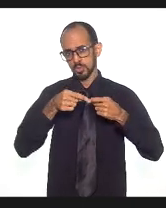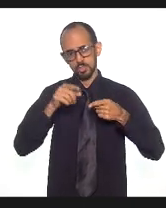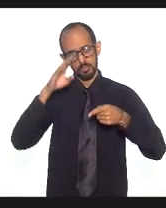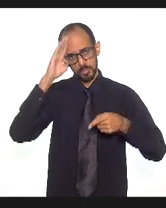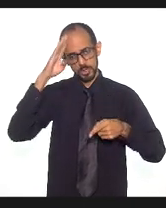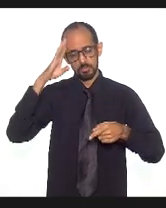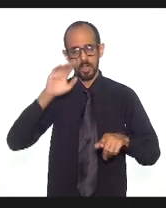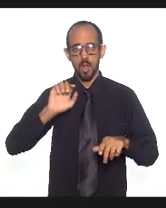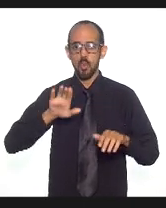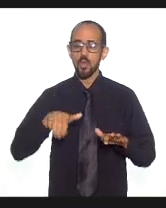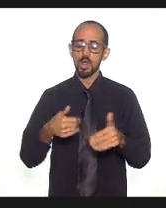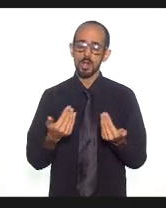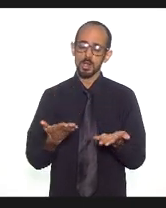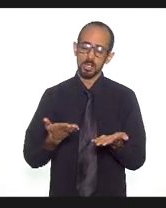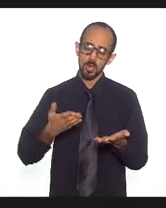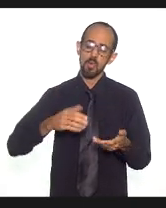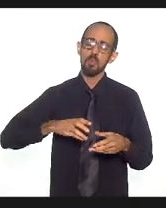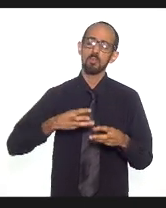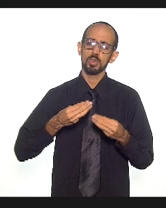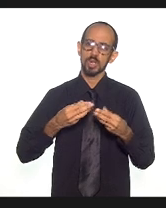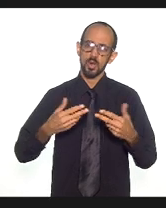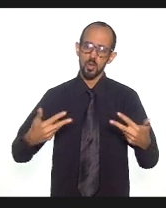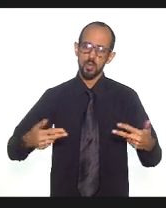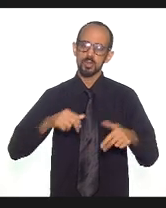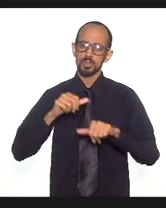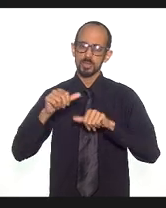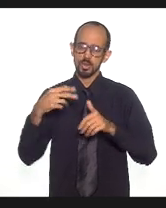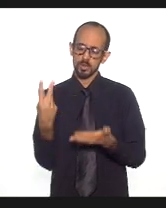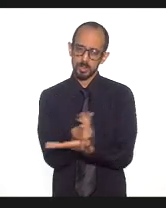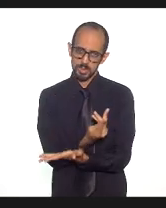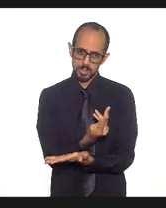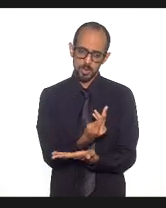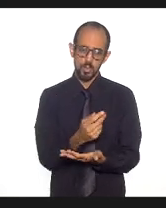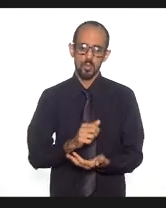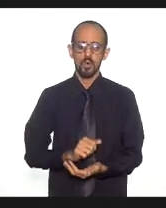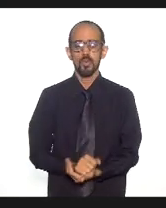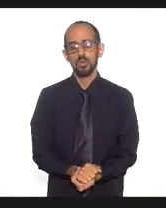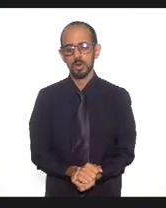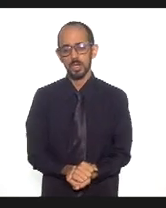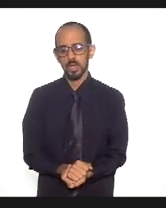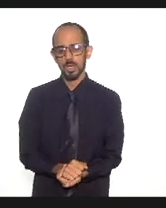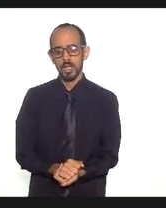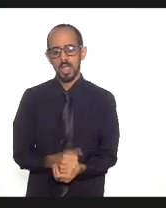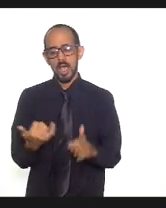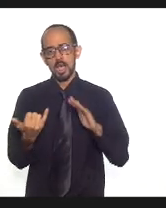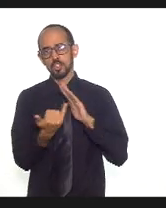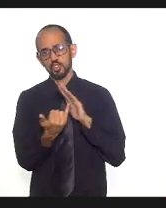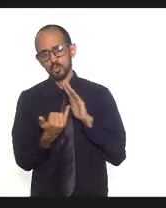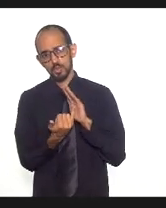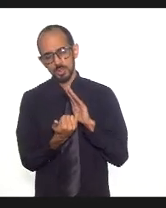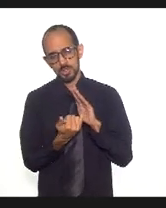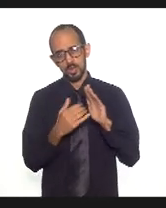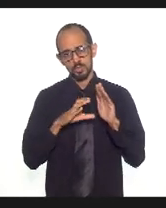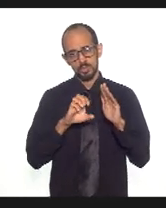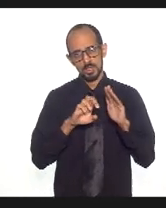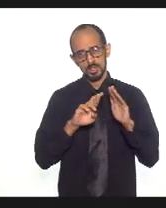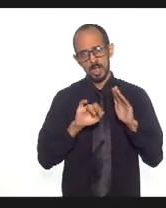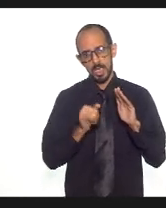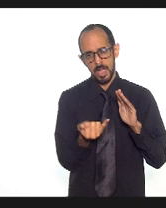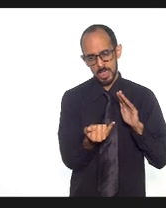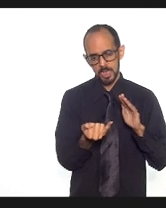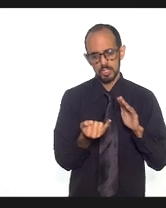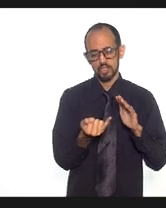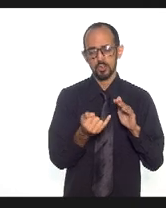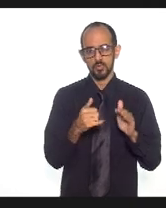E de lá para cá, né, muita coisa aconteceu, né? A instituição como um todo foi se